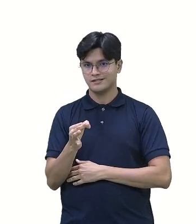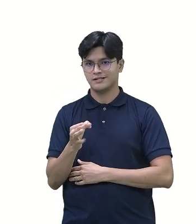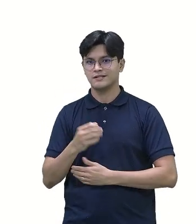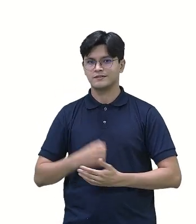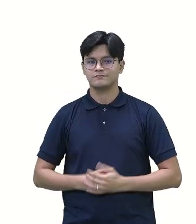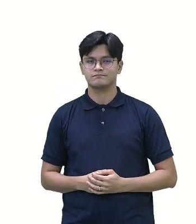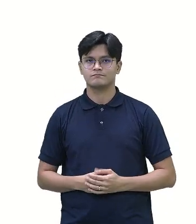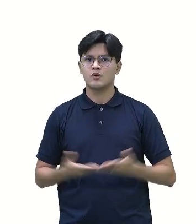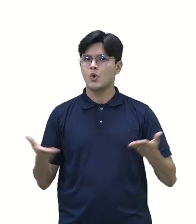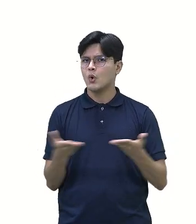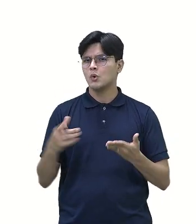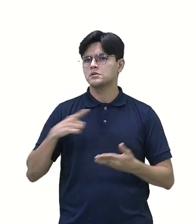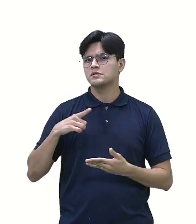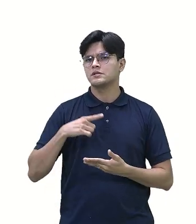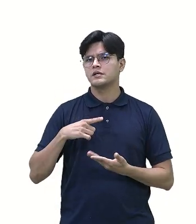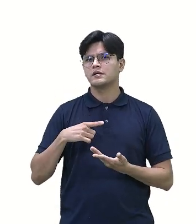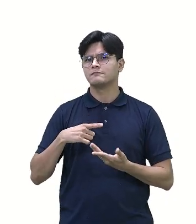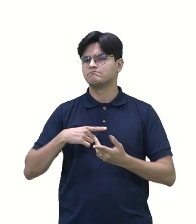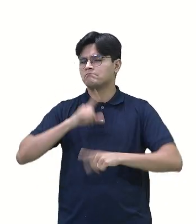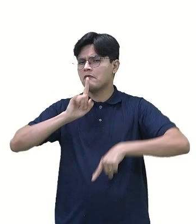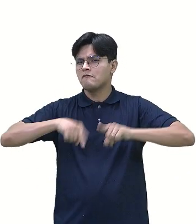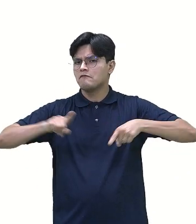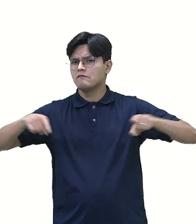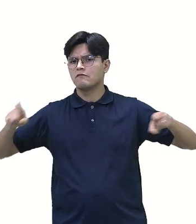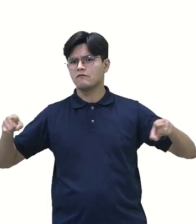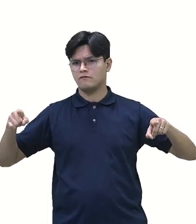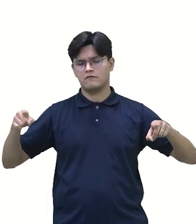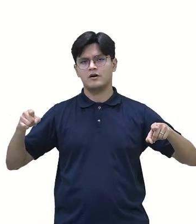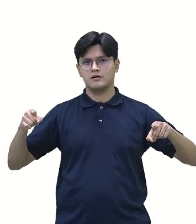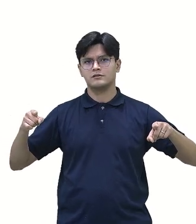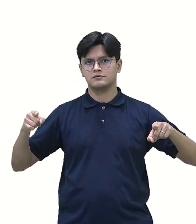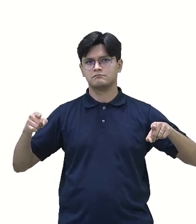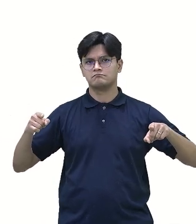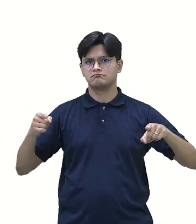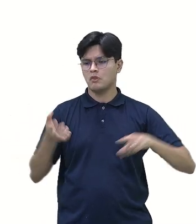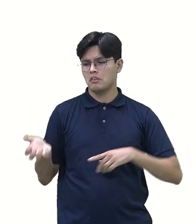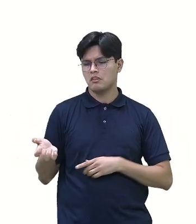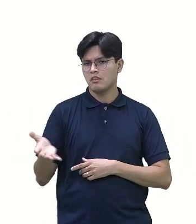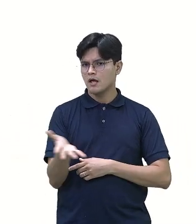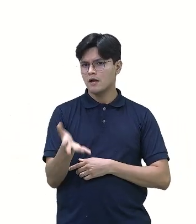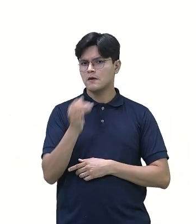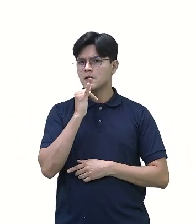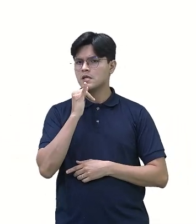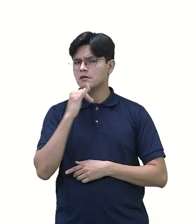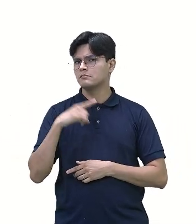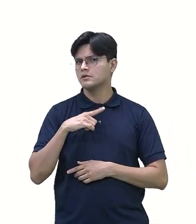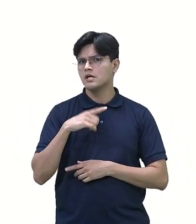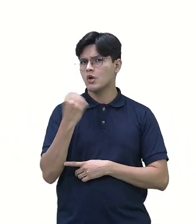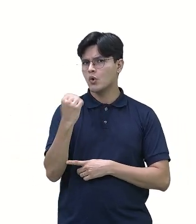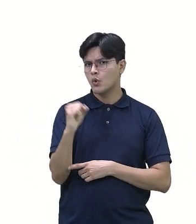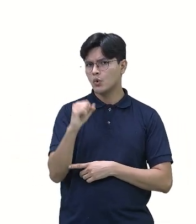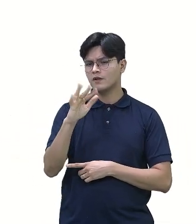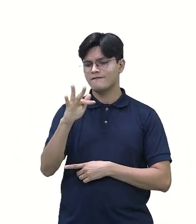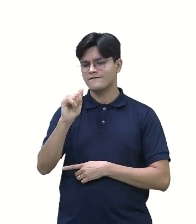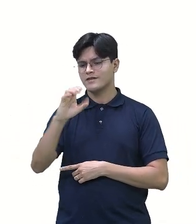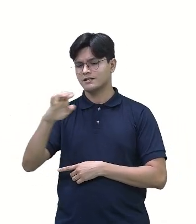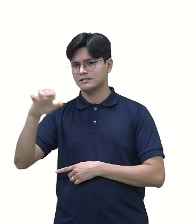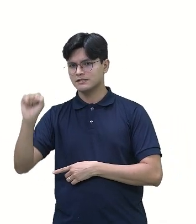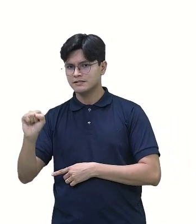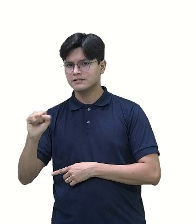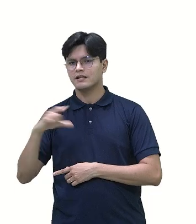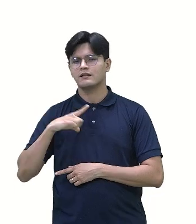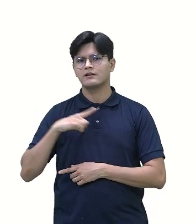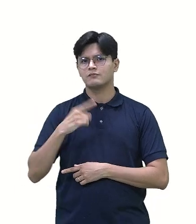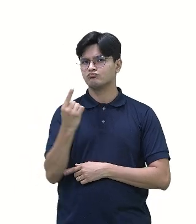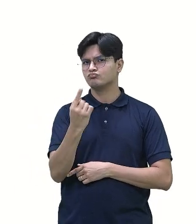quantidade de faces muito variadas. Ou seja, nós temos dados com 8 faces, 12 faces, 20